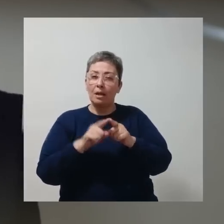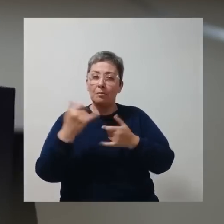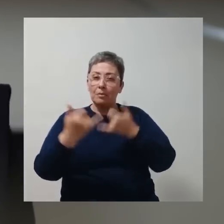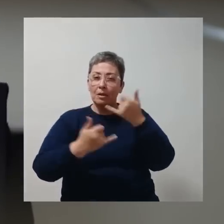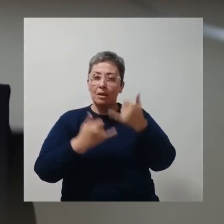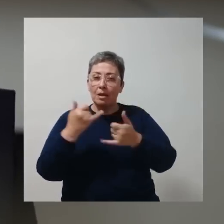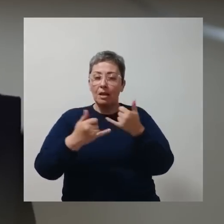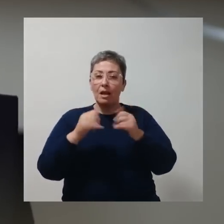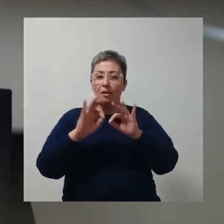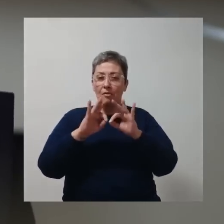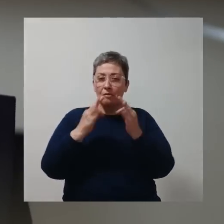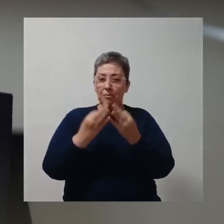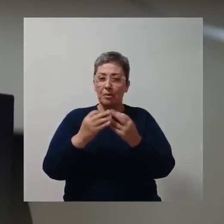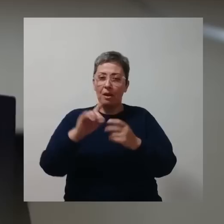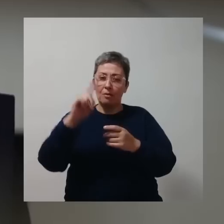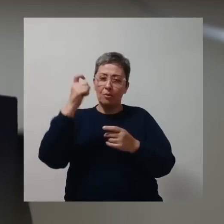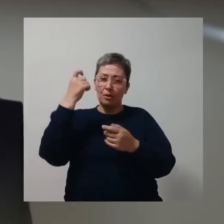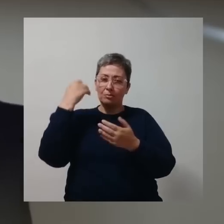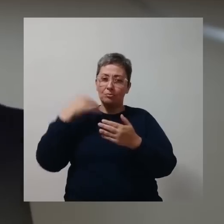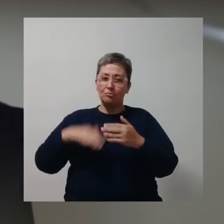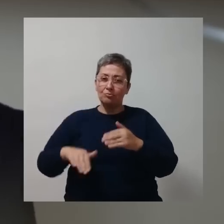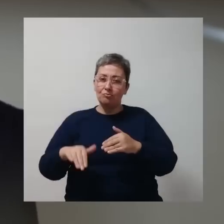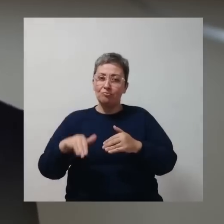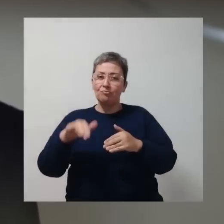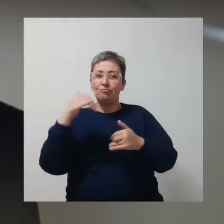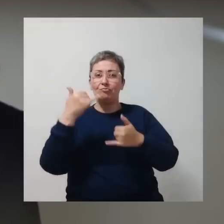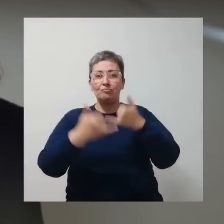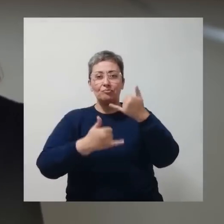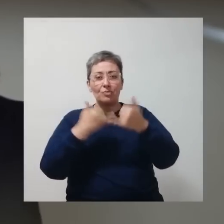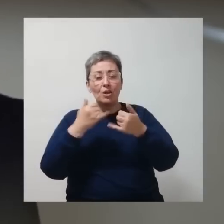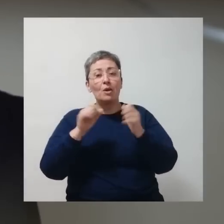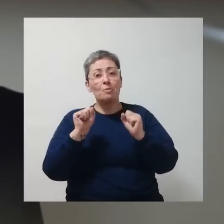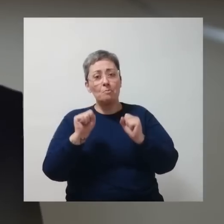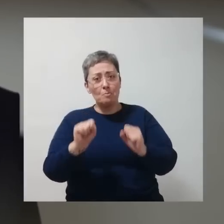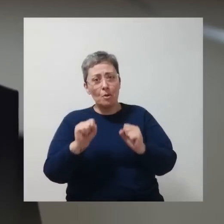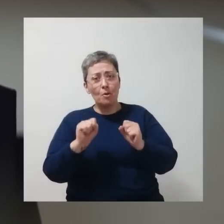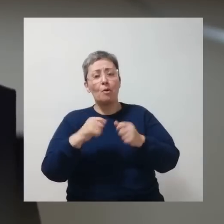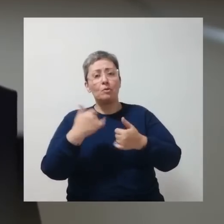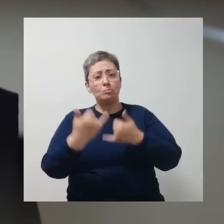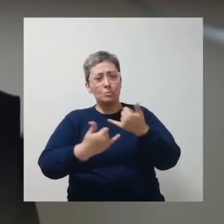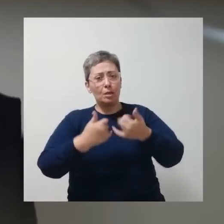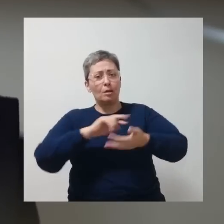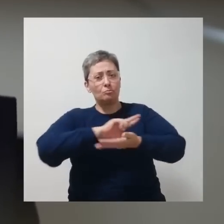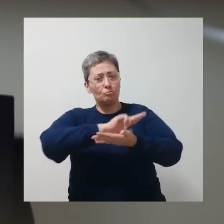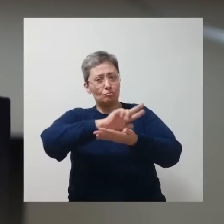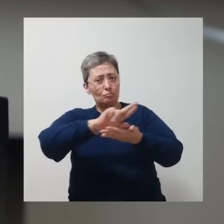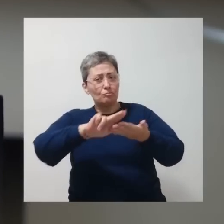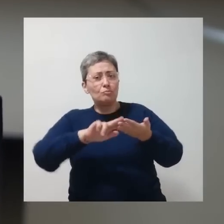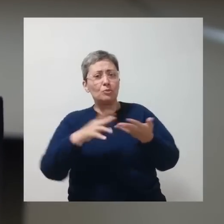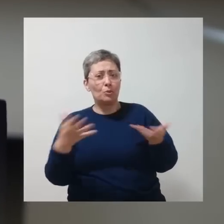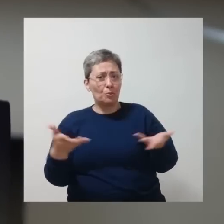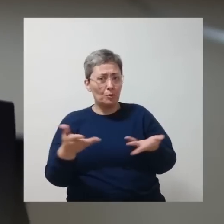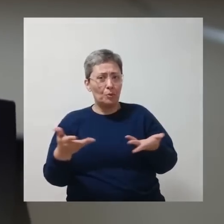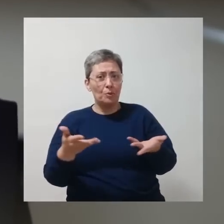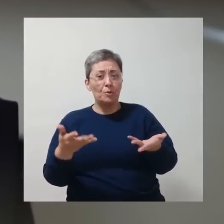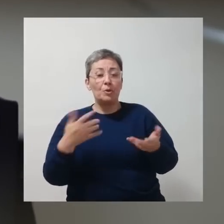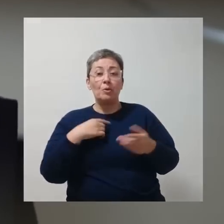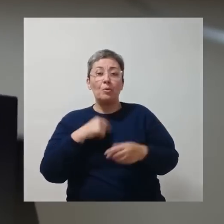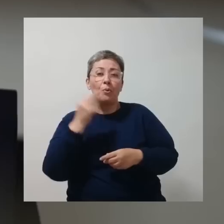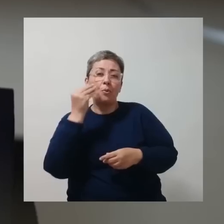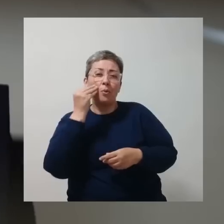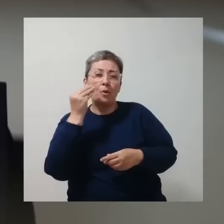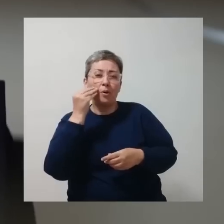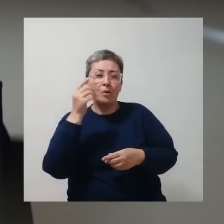aquela brincadeira que os seus familiares brincavam na infância também pode ser brincada de muitas maneiras hoje em